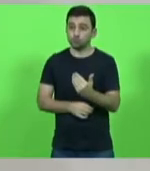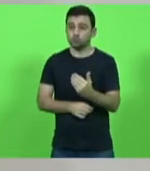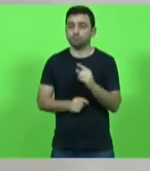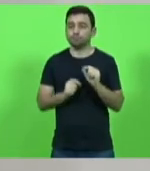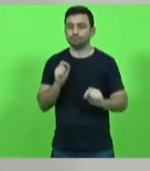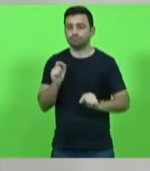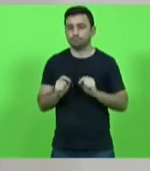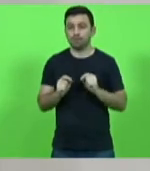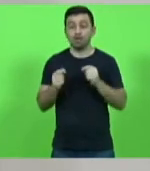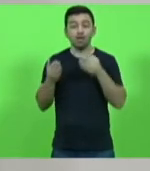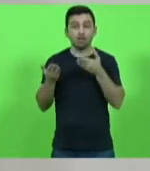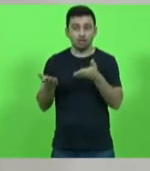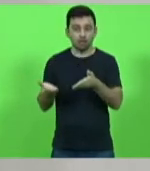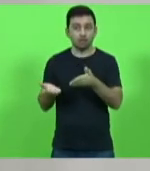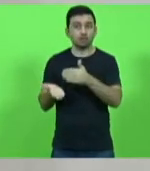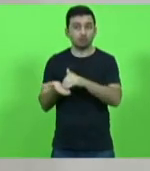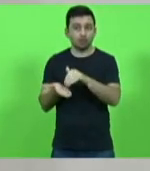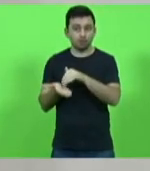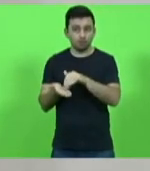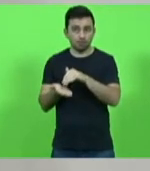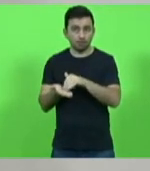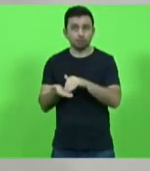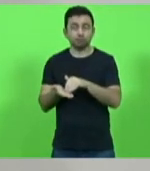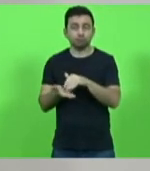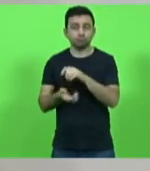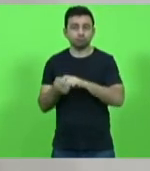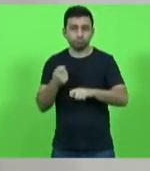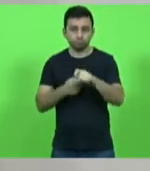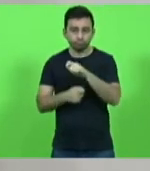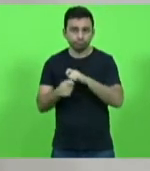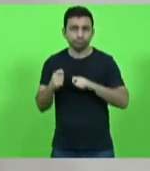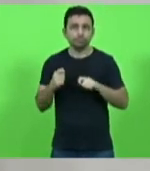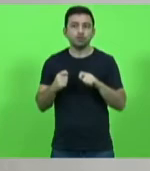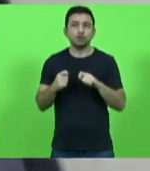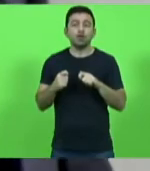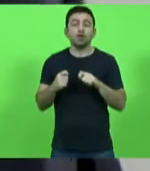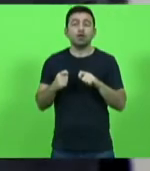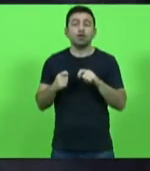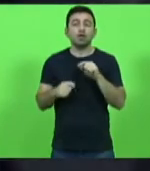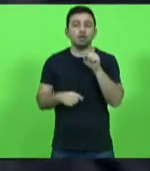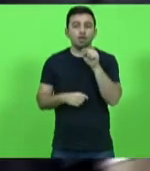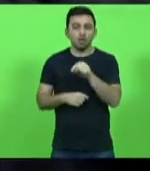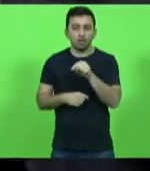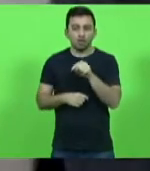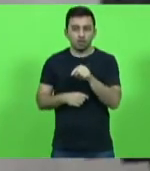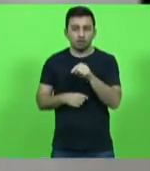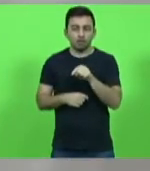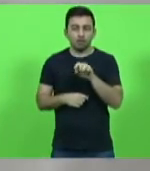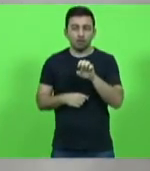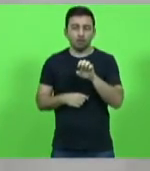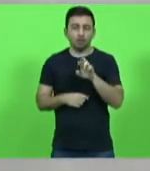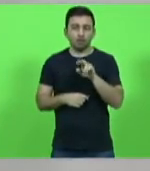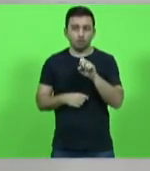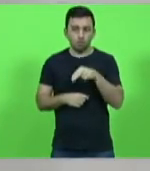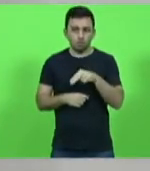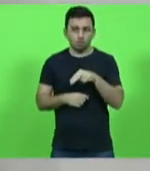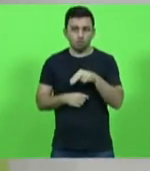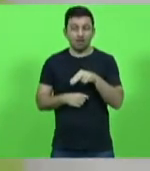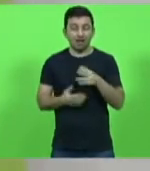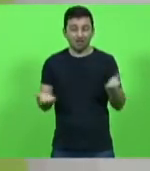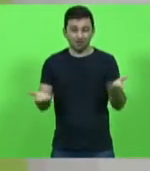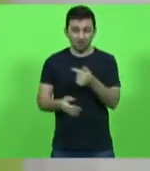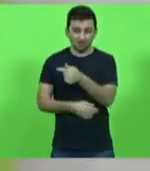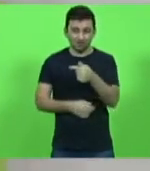com o secretário da Casa Civil, Heron Giordani. Essa semana está para vir a PEC,